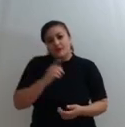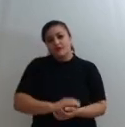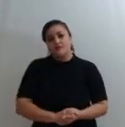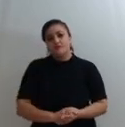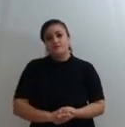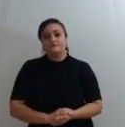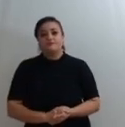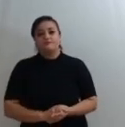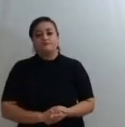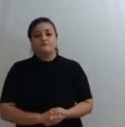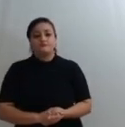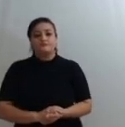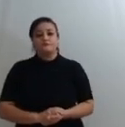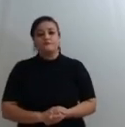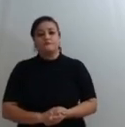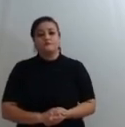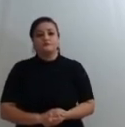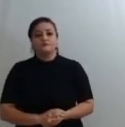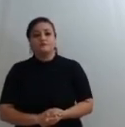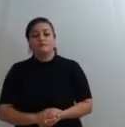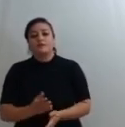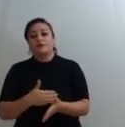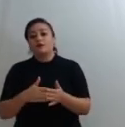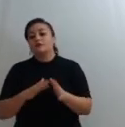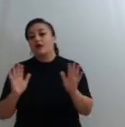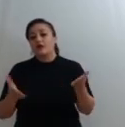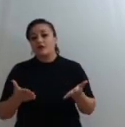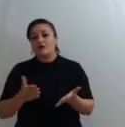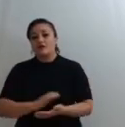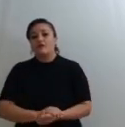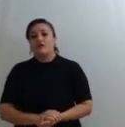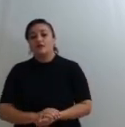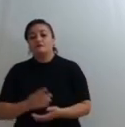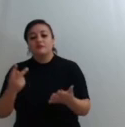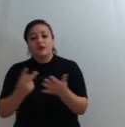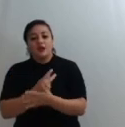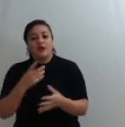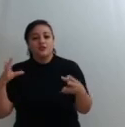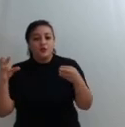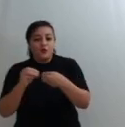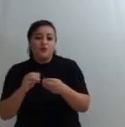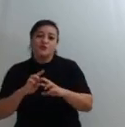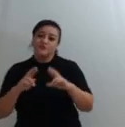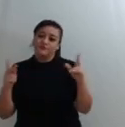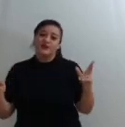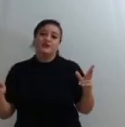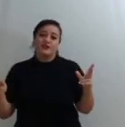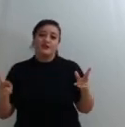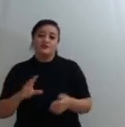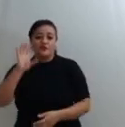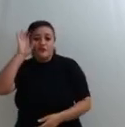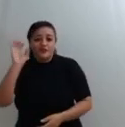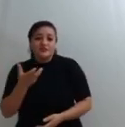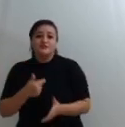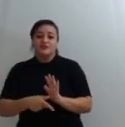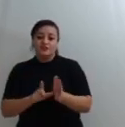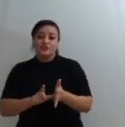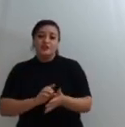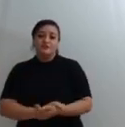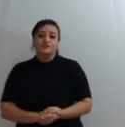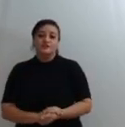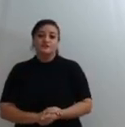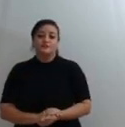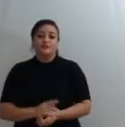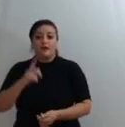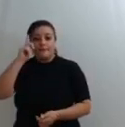pelo menos até o momento, prematuro nós concluirmos de maneira diferente ao que já tem sido decidido. E parece que a intenção